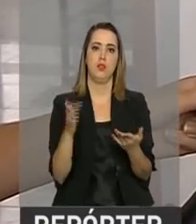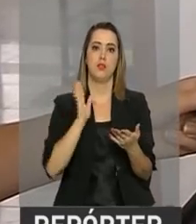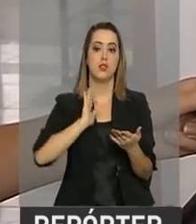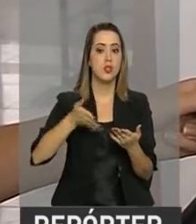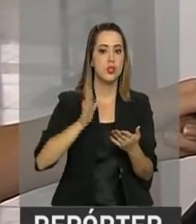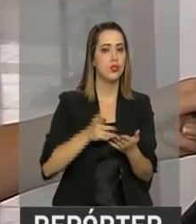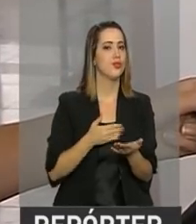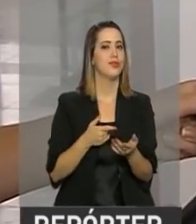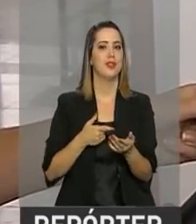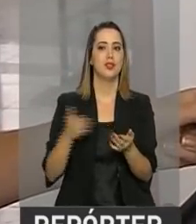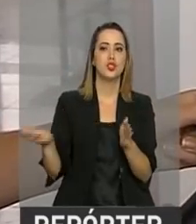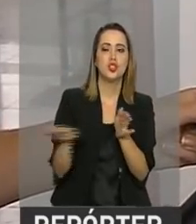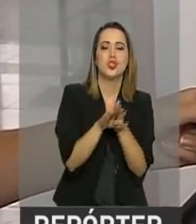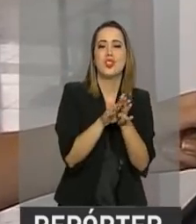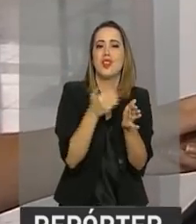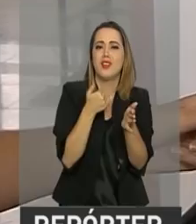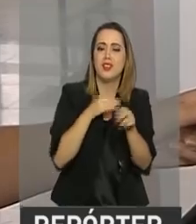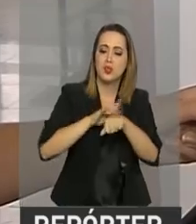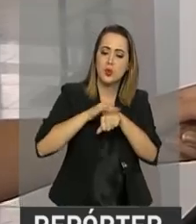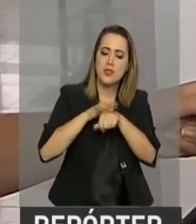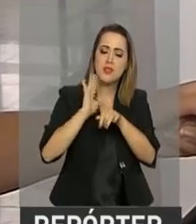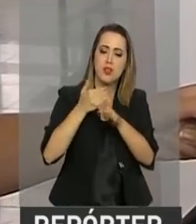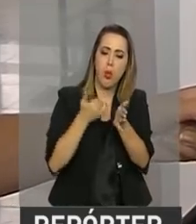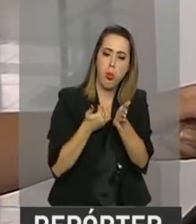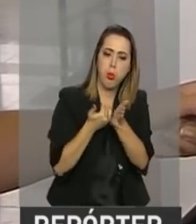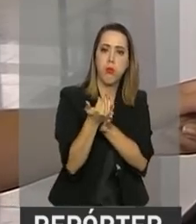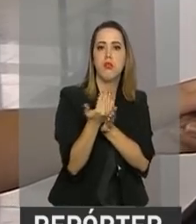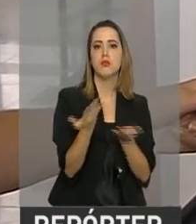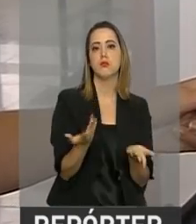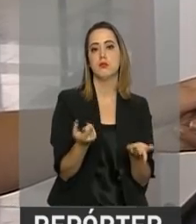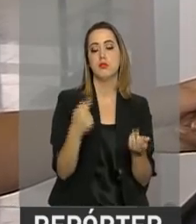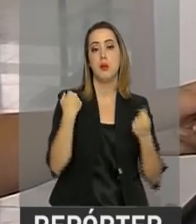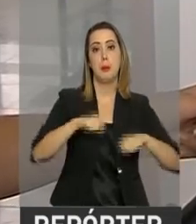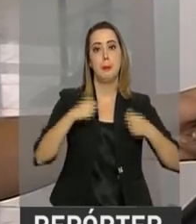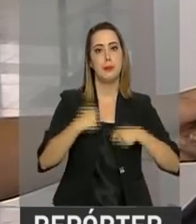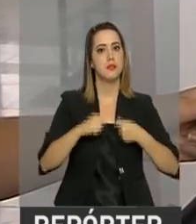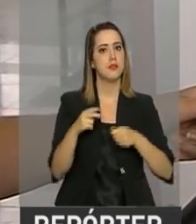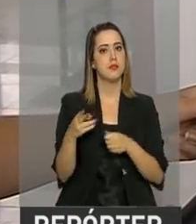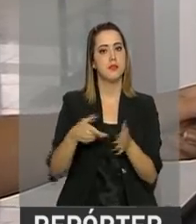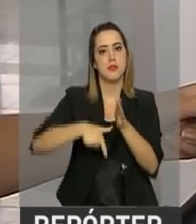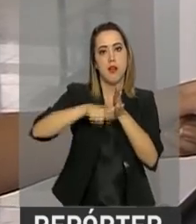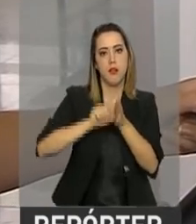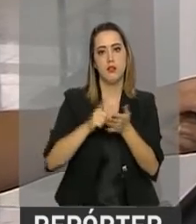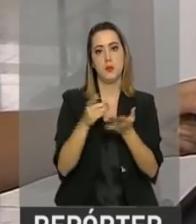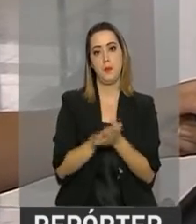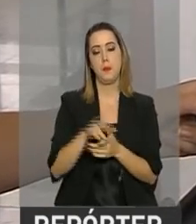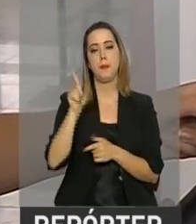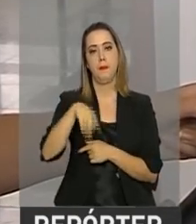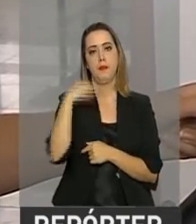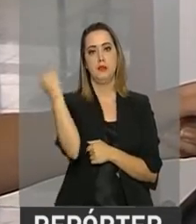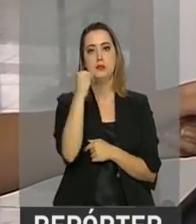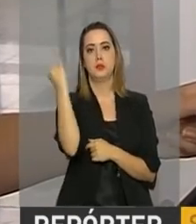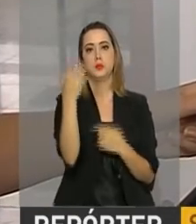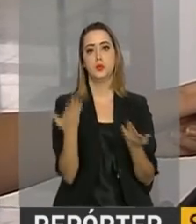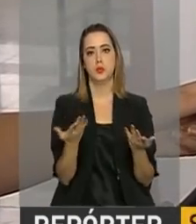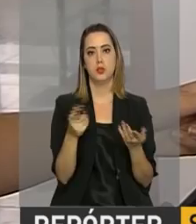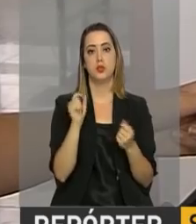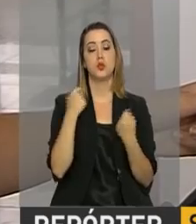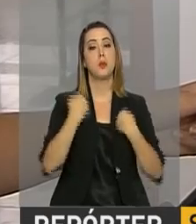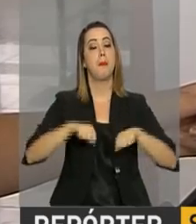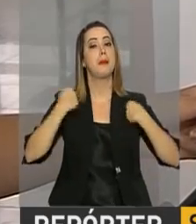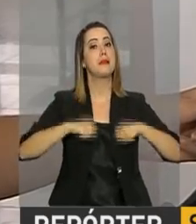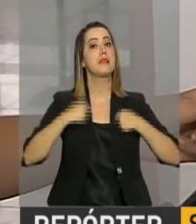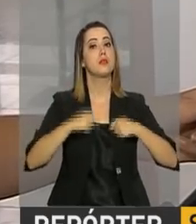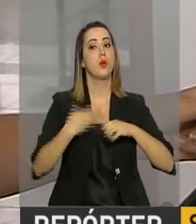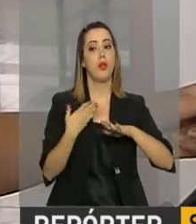com uma doença muito avançada ao diagnóstico Então isso é que é uma coisa muito importante para isso então é necessário que